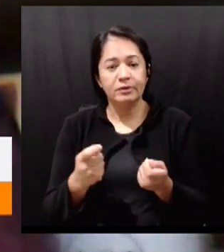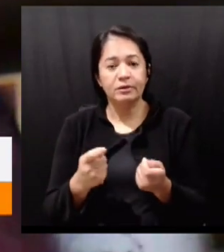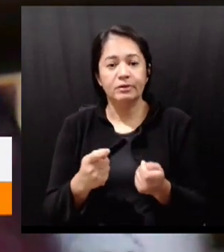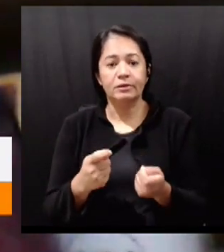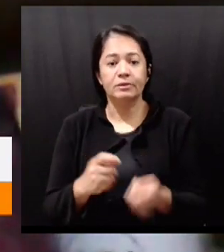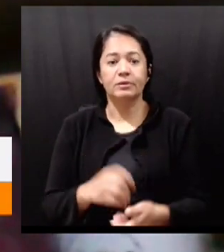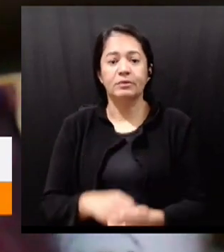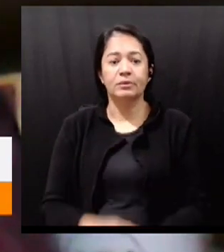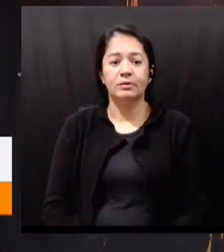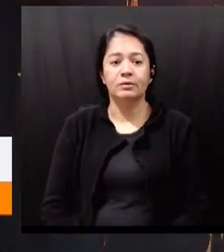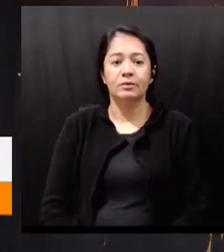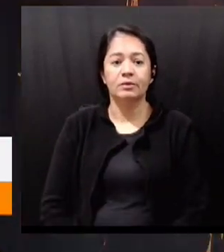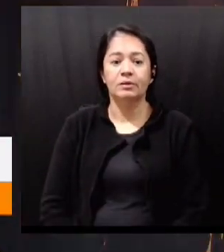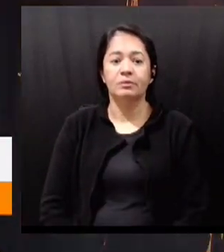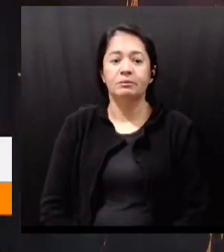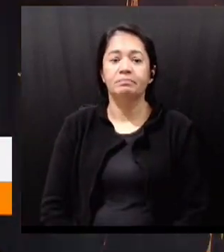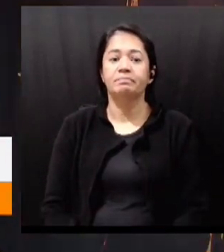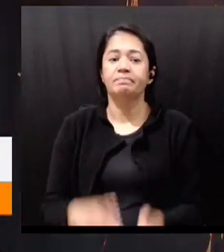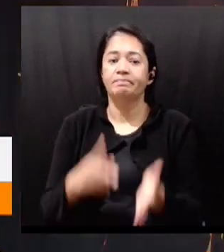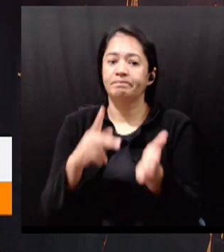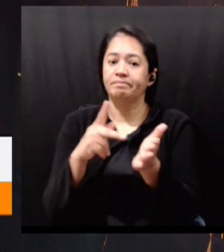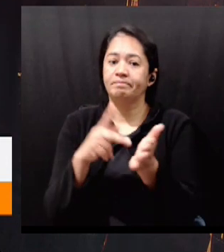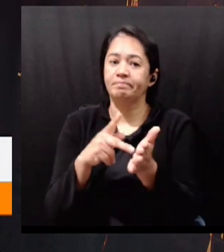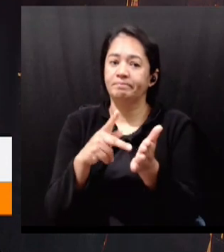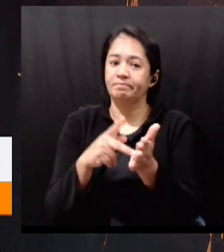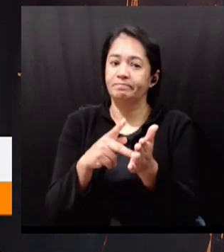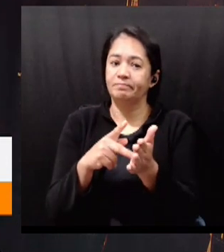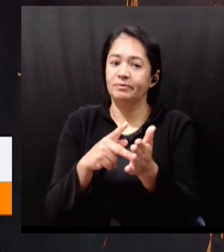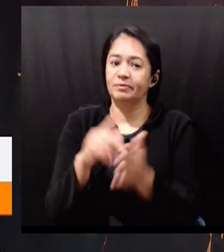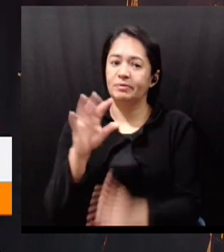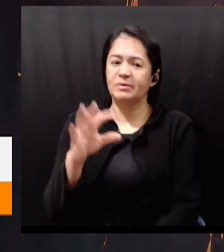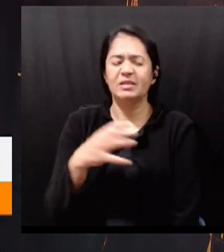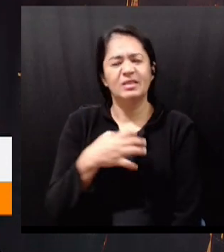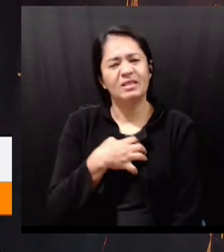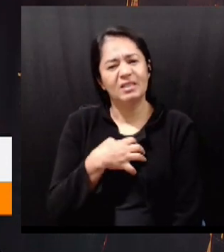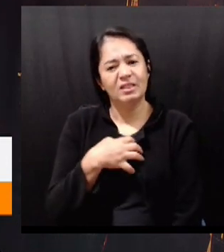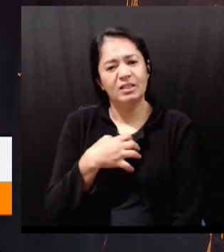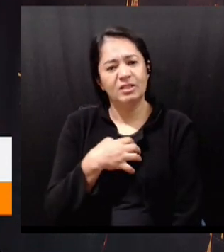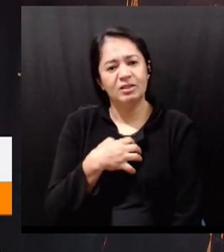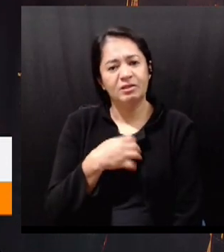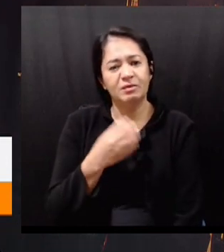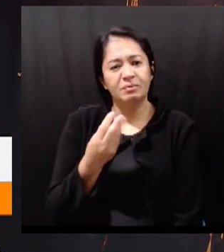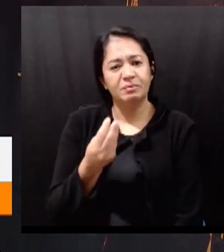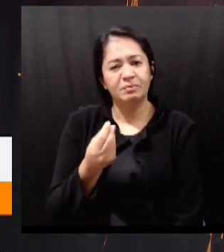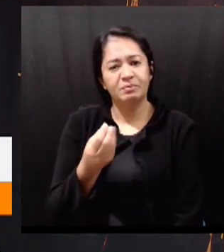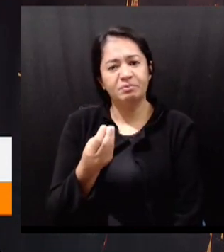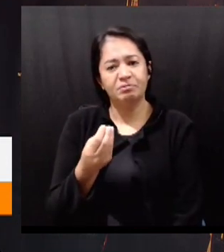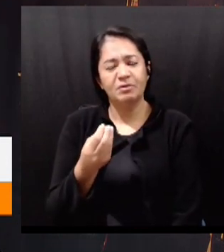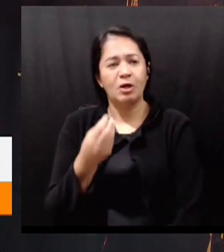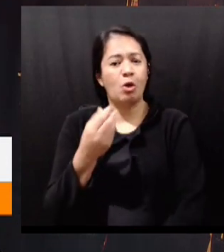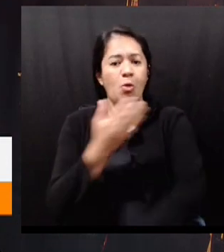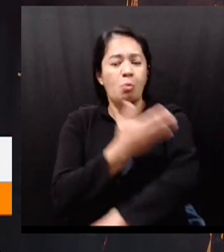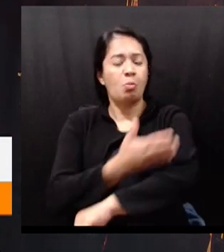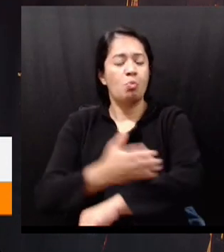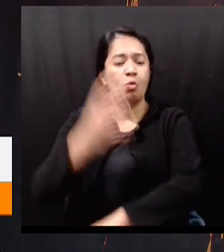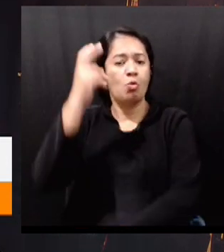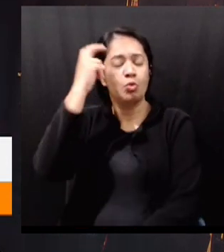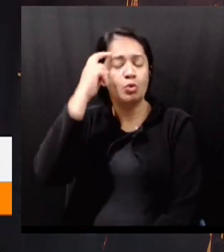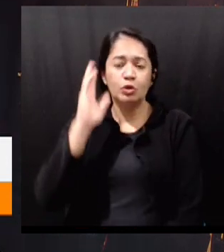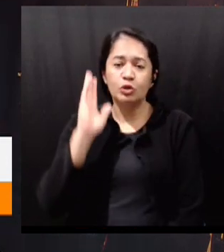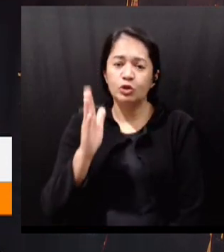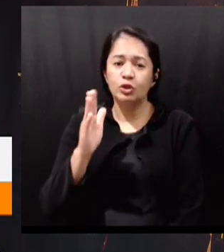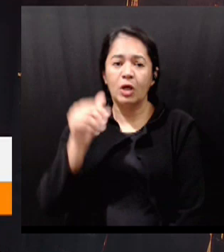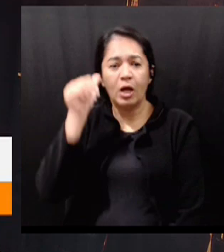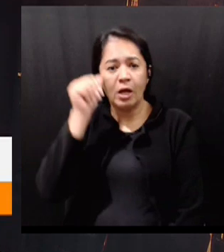É verdade, né, esse sentimento de algo que é cultural, né, a mulher está comandando, cuidando